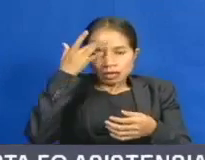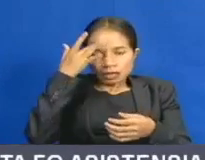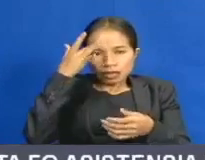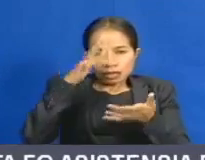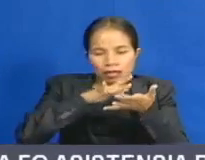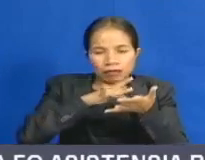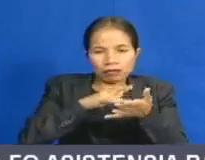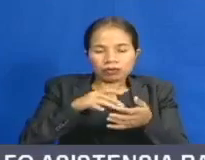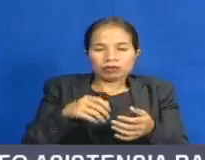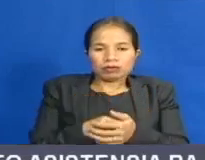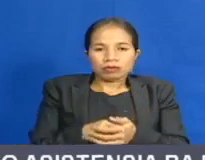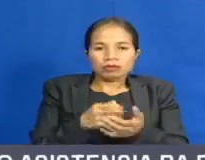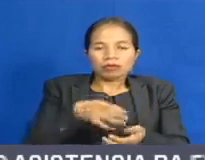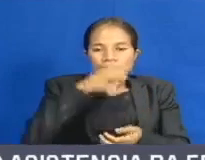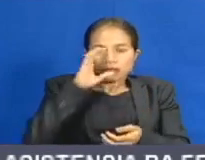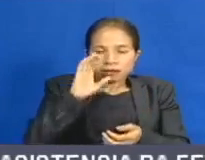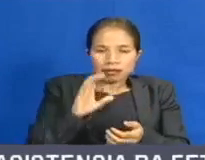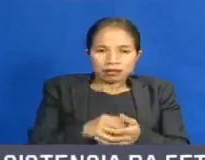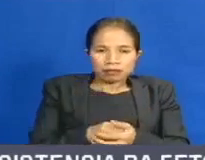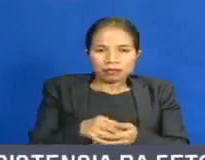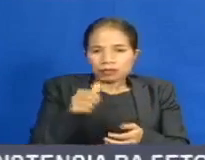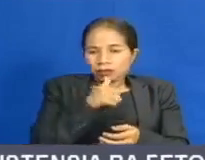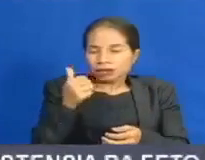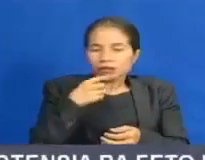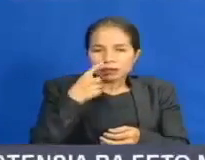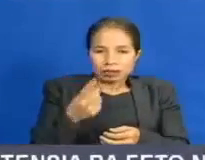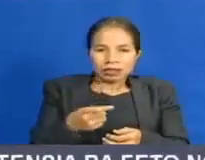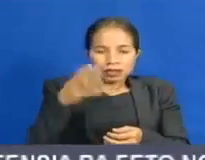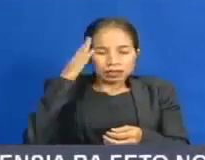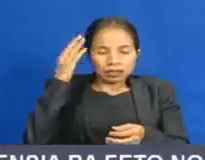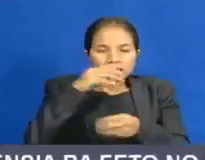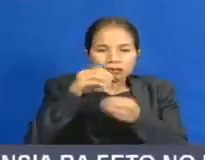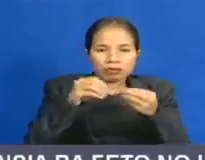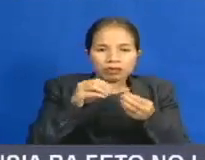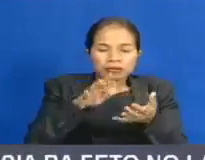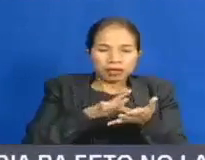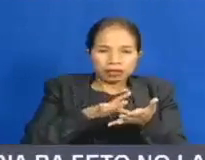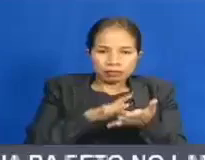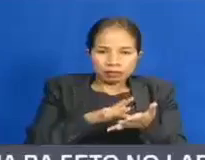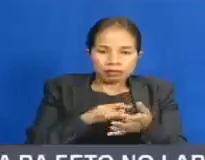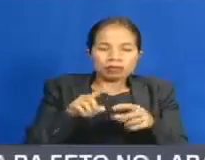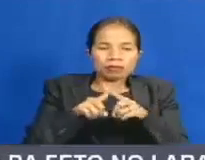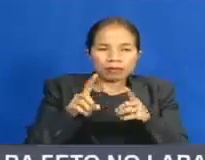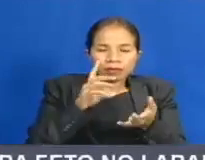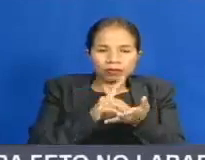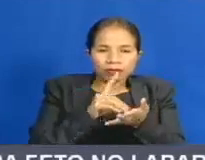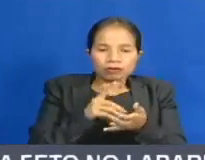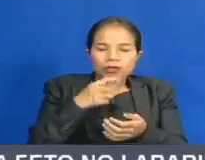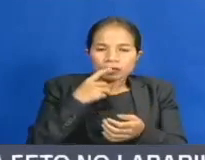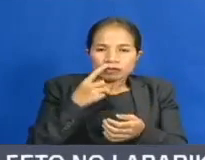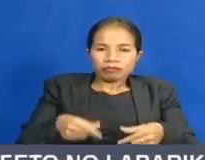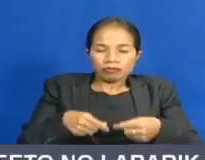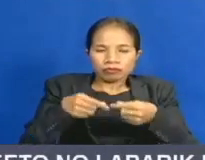clínica privada ho di consumo. Seluk mos sateteng, e reconhecimento kon ba imoruk antibiótico, may be doutor sira passa